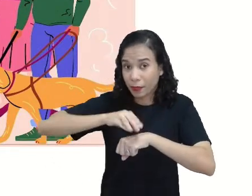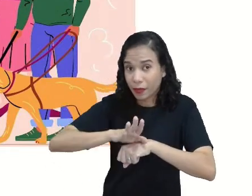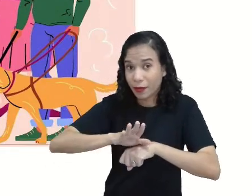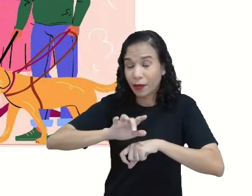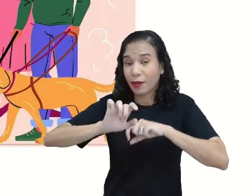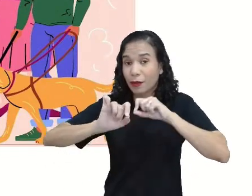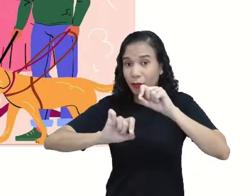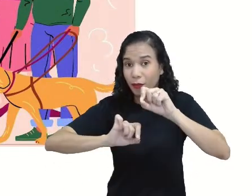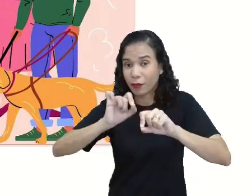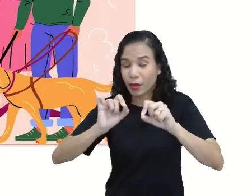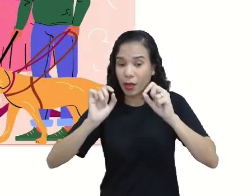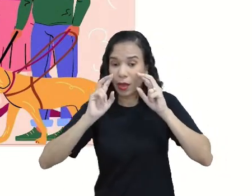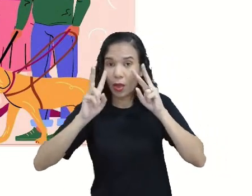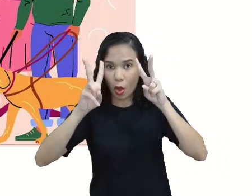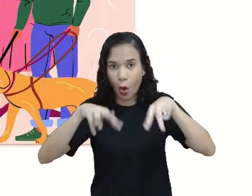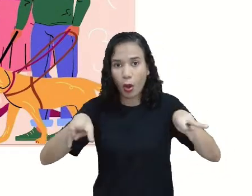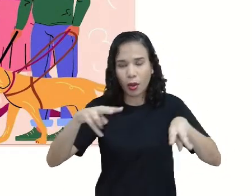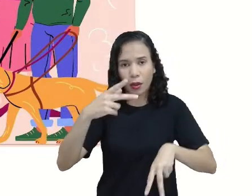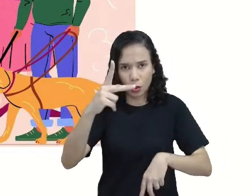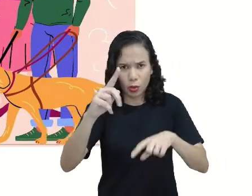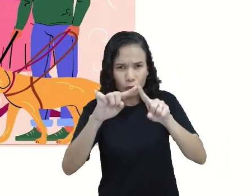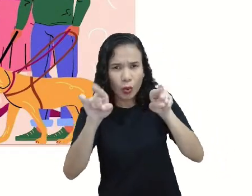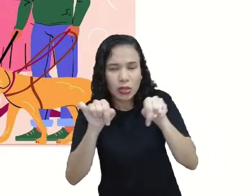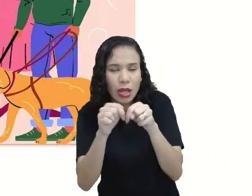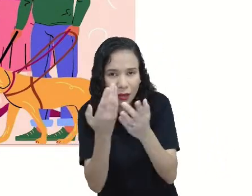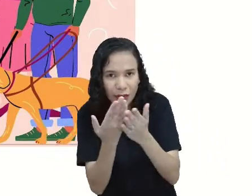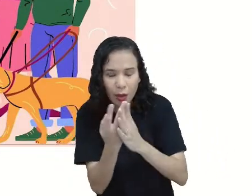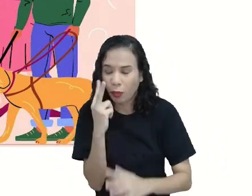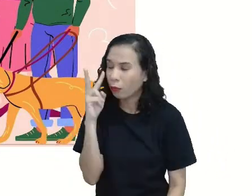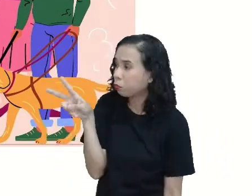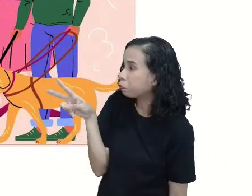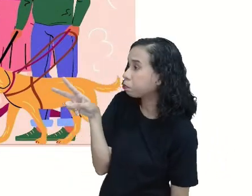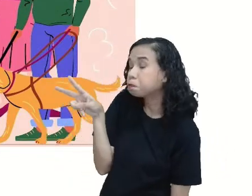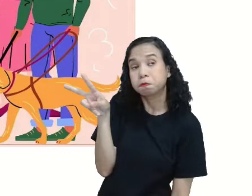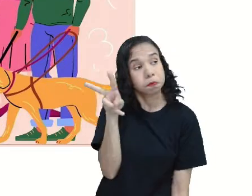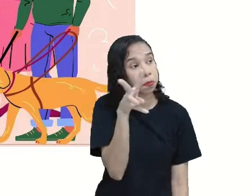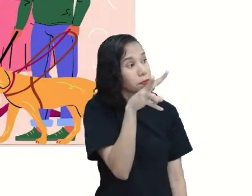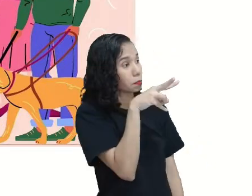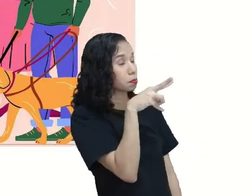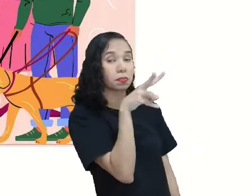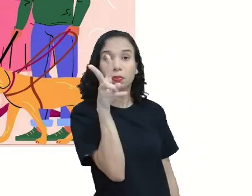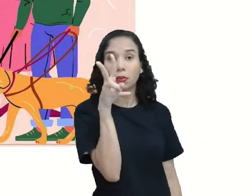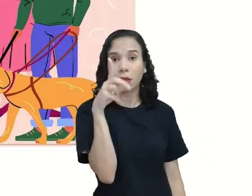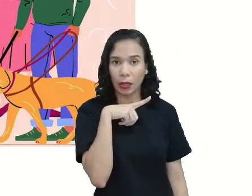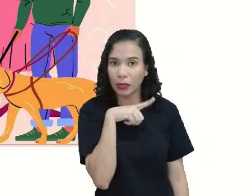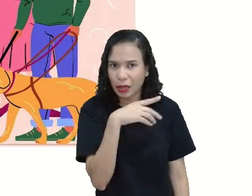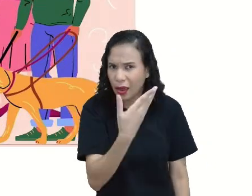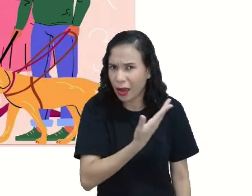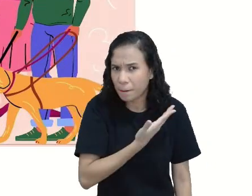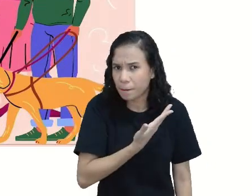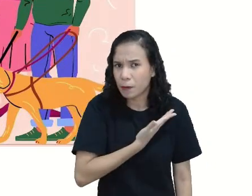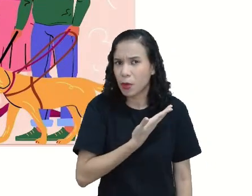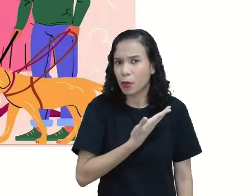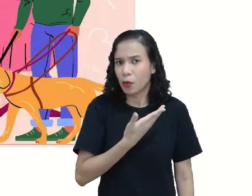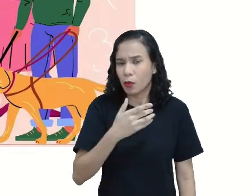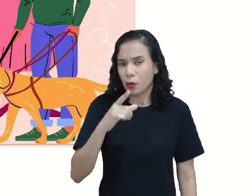Opa! sugiro que eles olhem nas salas deles, né? Será que tem colegas que têm algum tipo